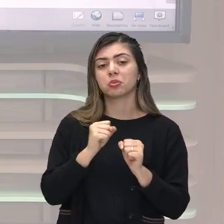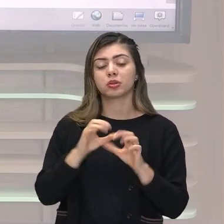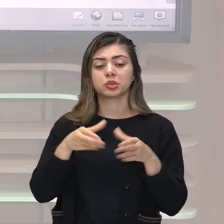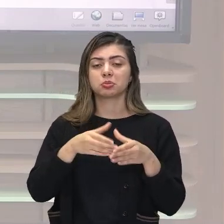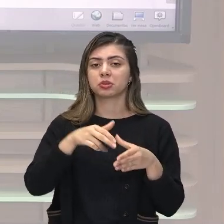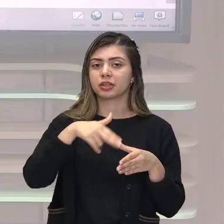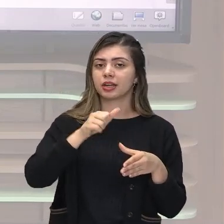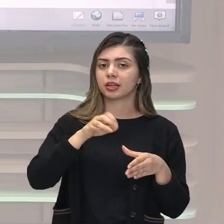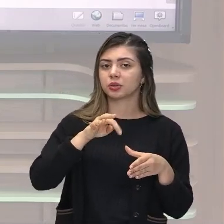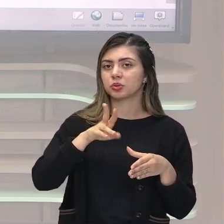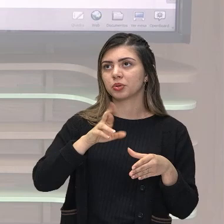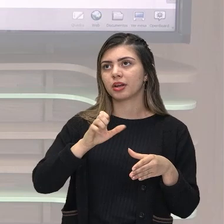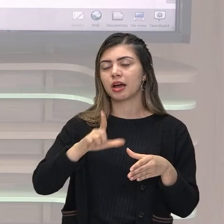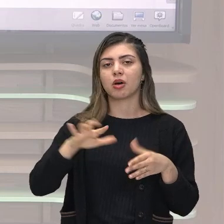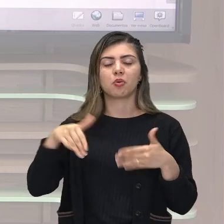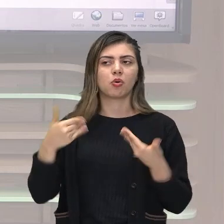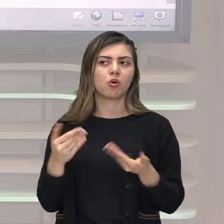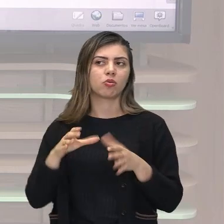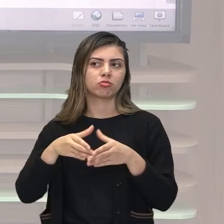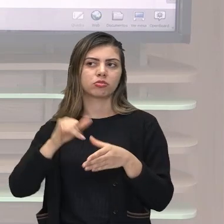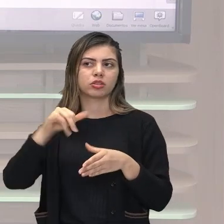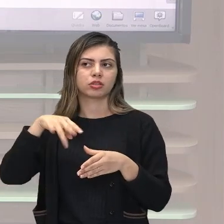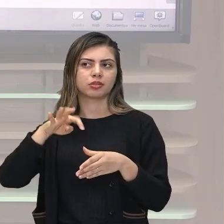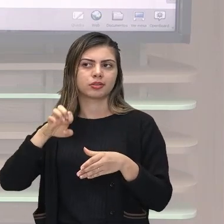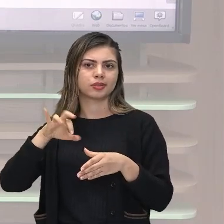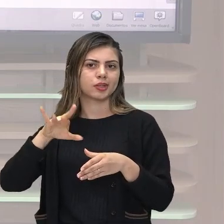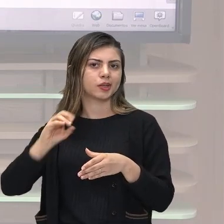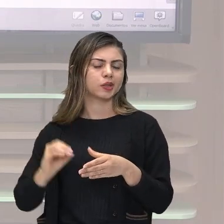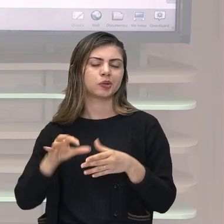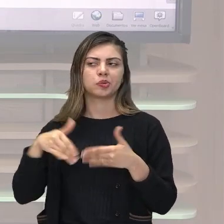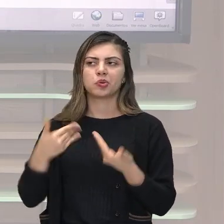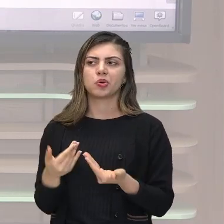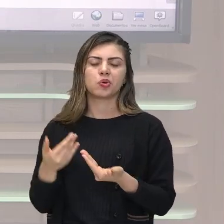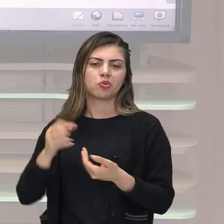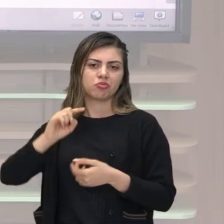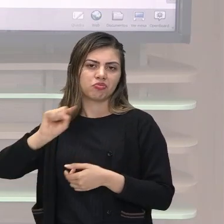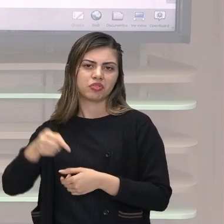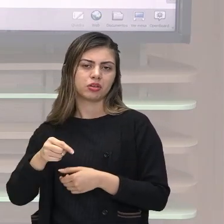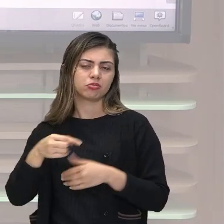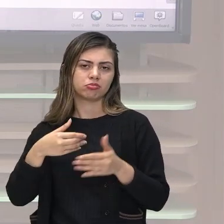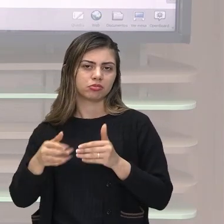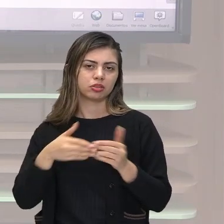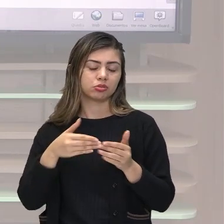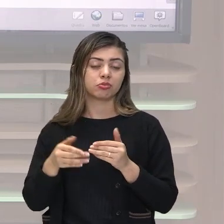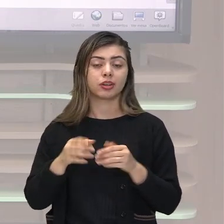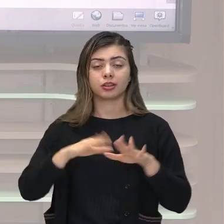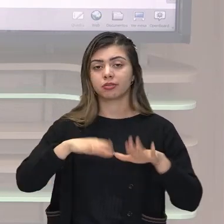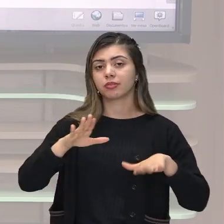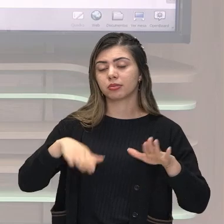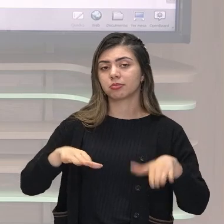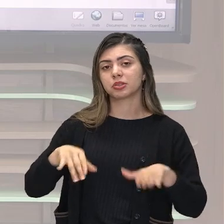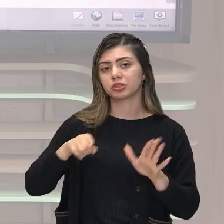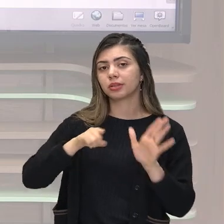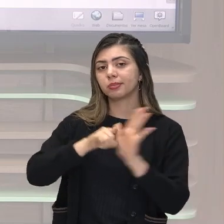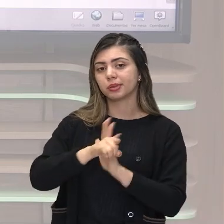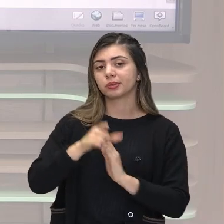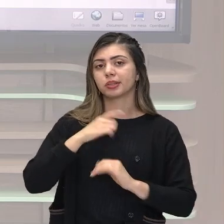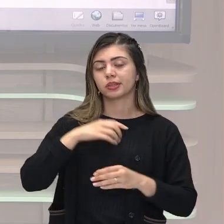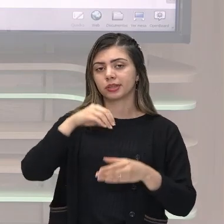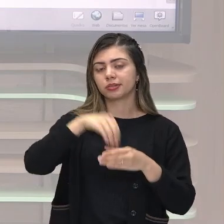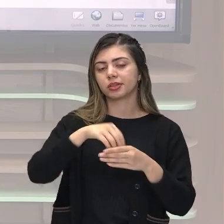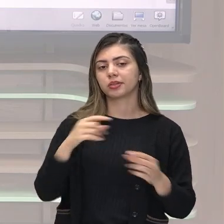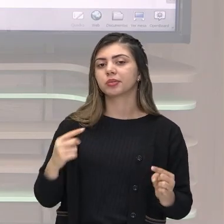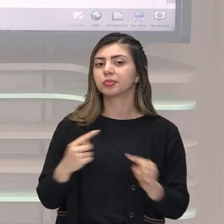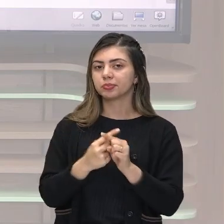um número inteiro, fracionário, enfim. Tudo vai depender dos valores que estão envolvidos nessa